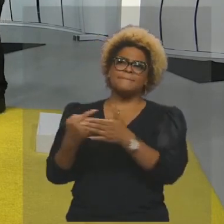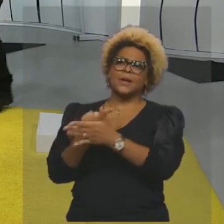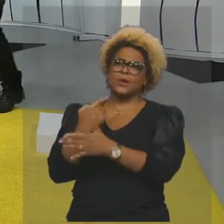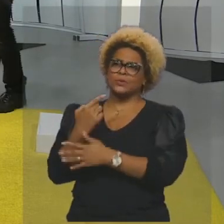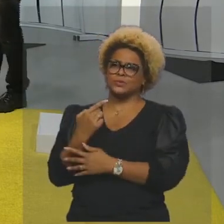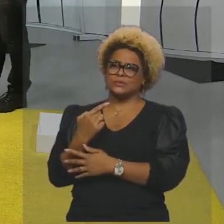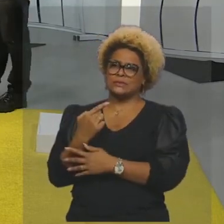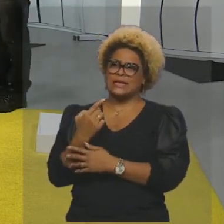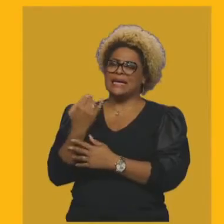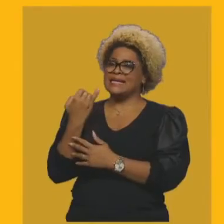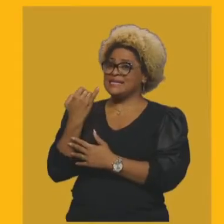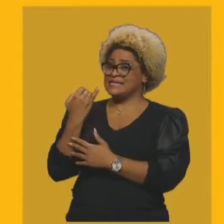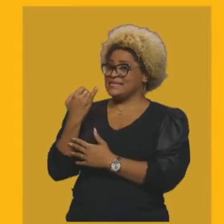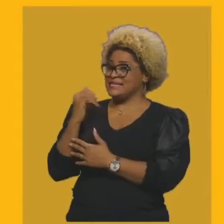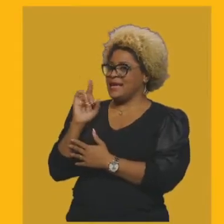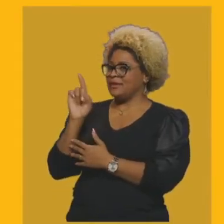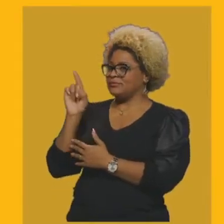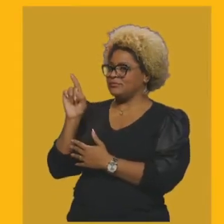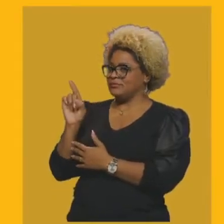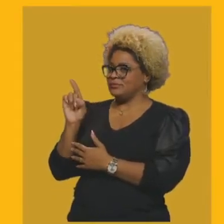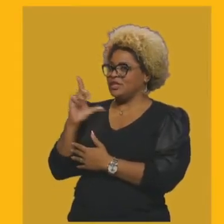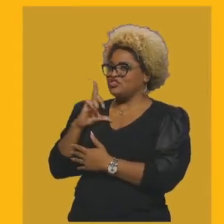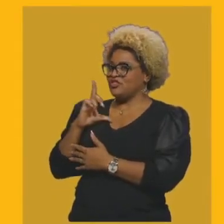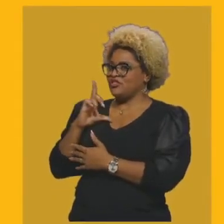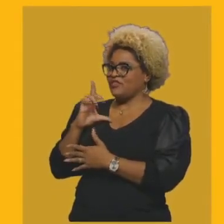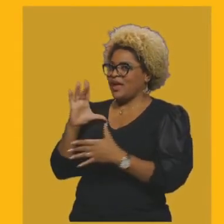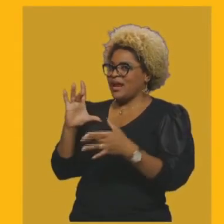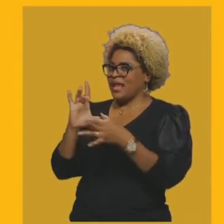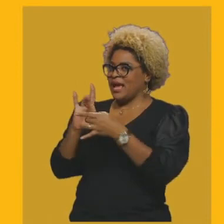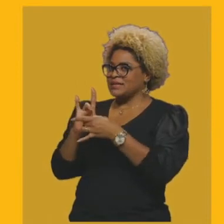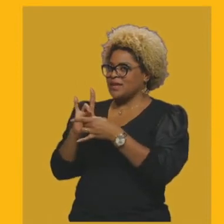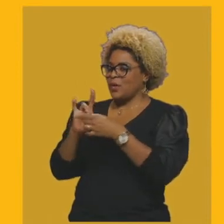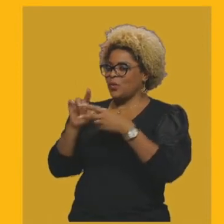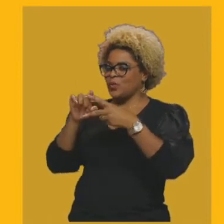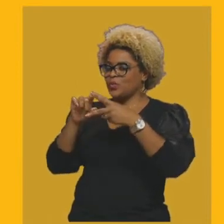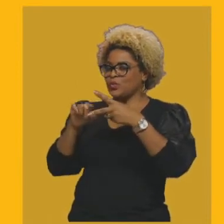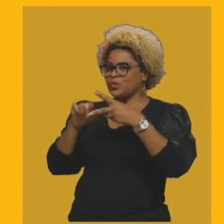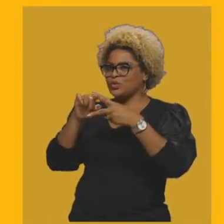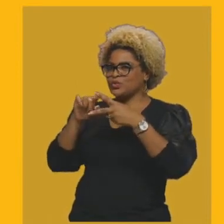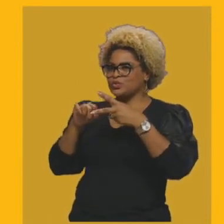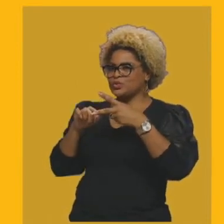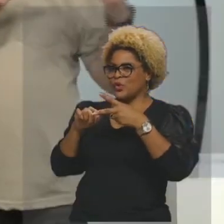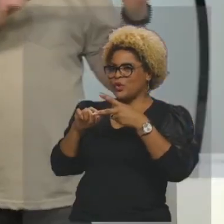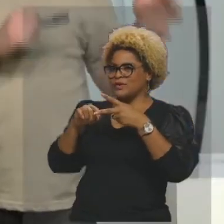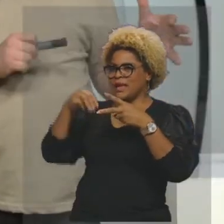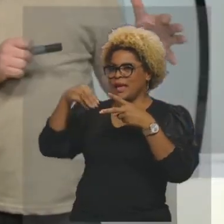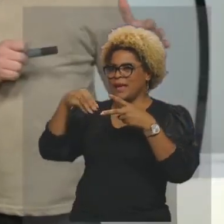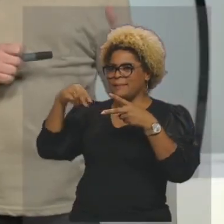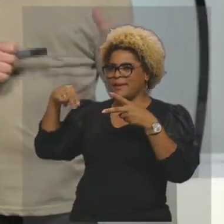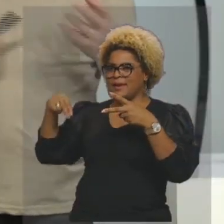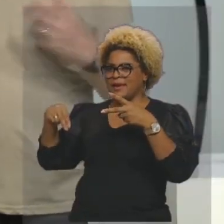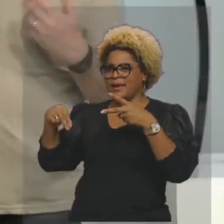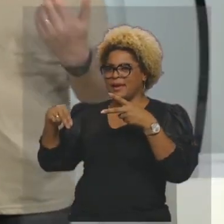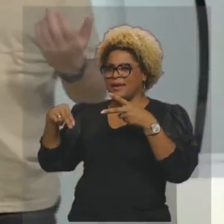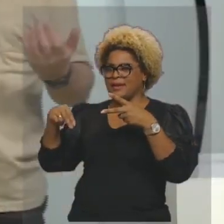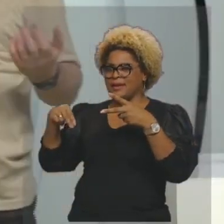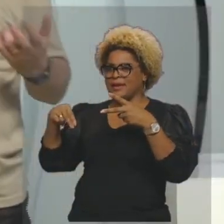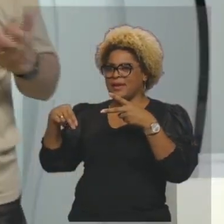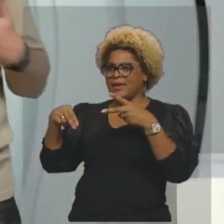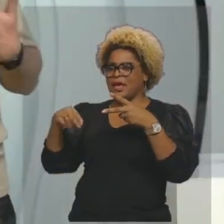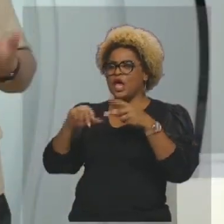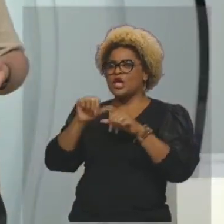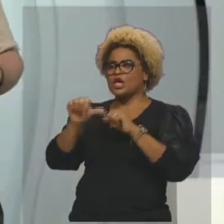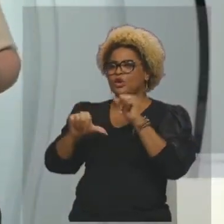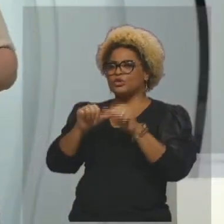ligarmos entre esses dois pontos, primeiro um amperímetro, e depois trocarmos um amperímetro por um voltímetro, quais vão ser